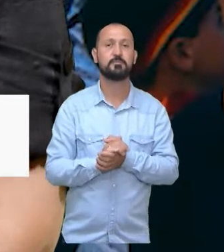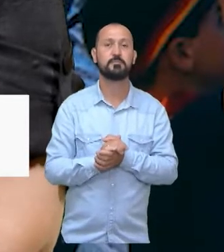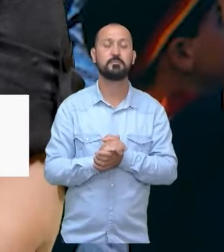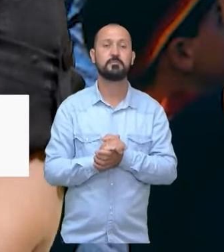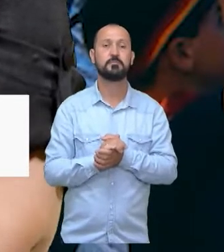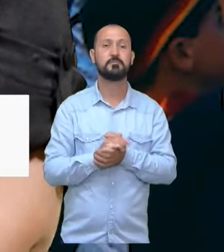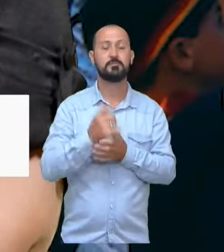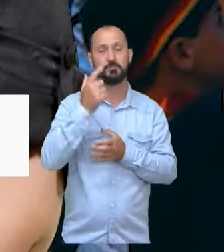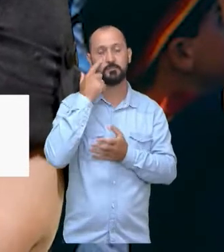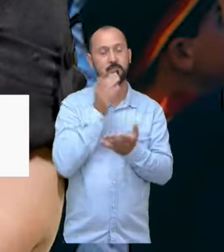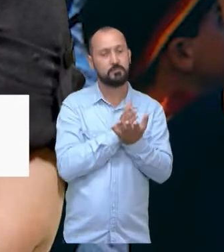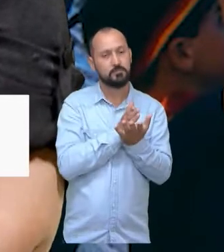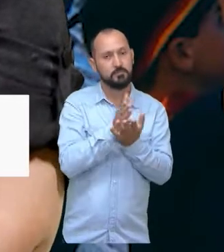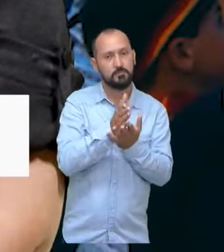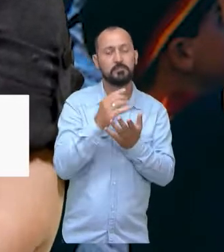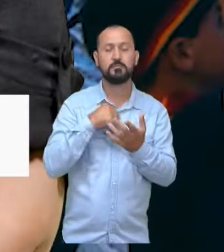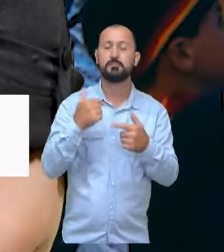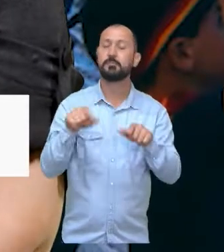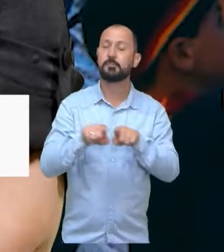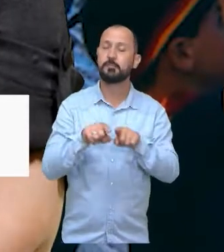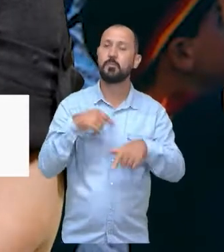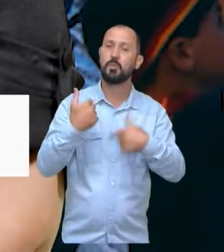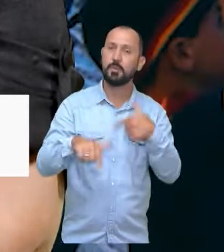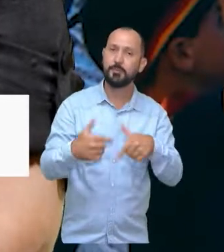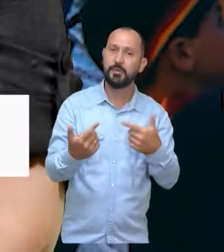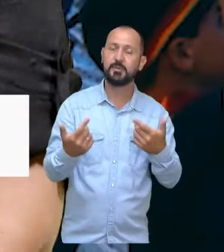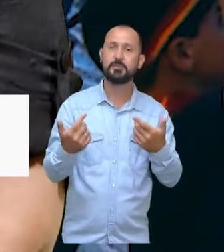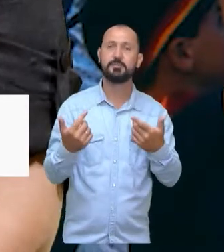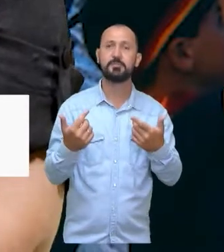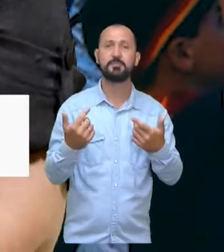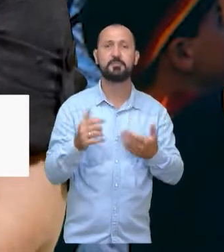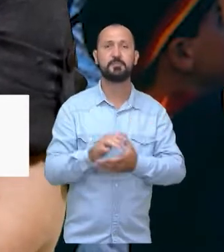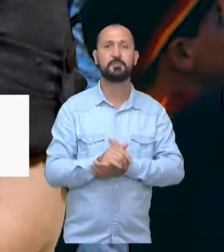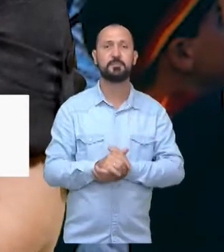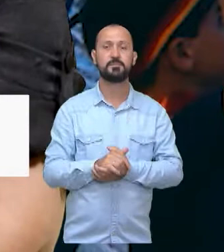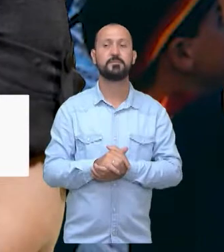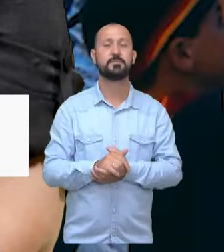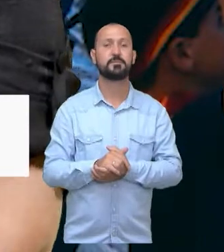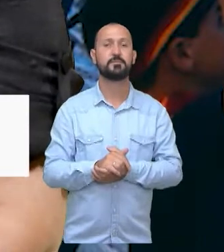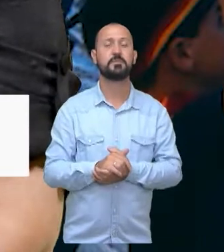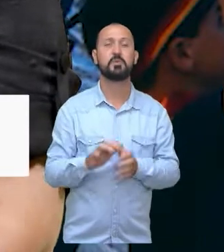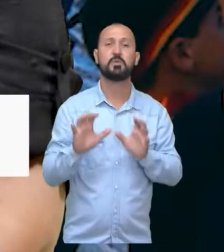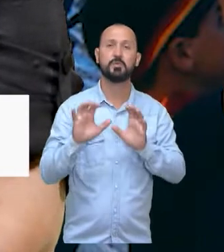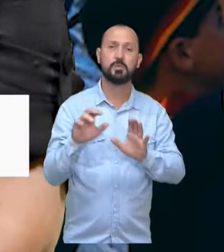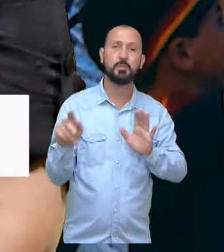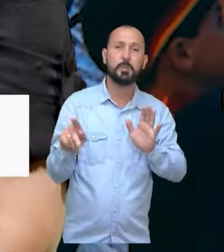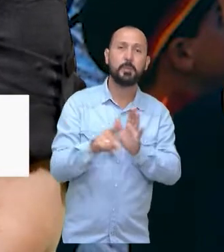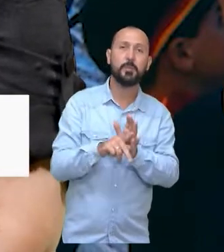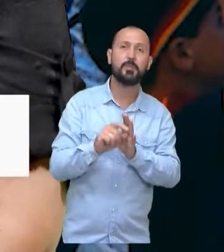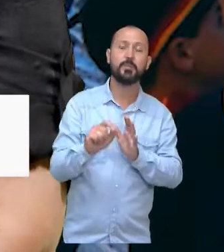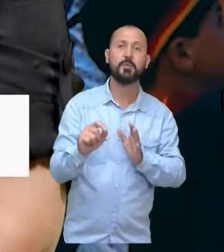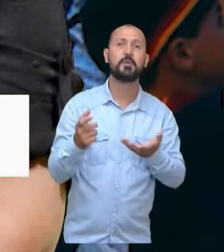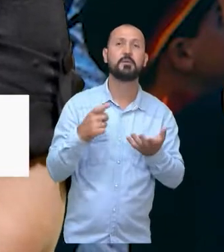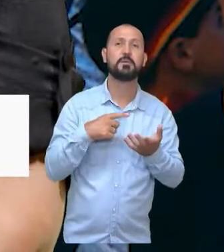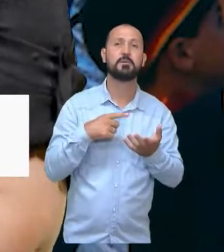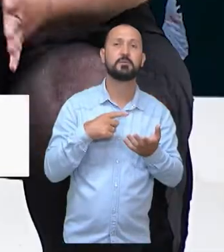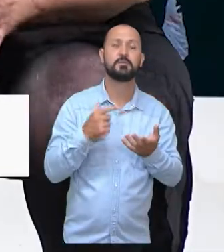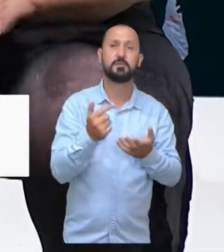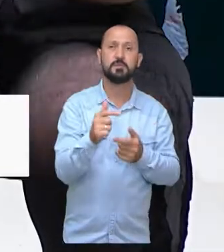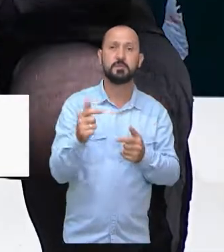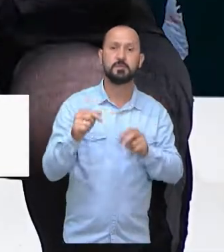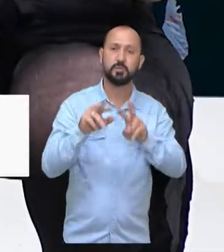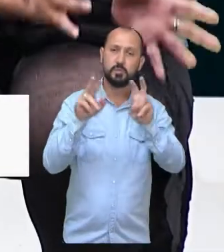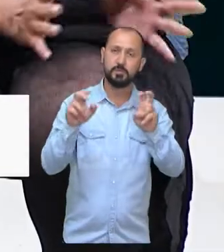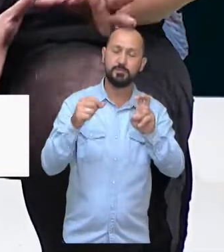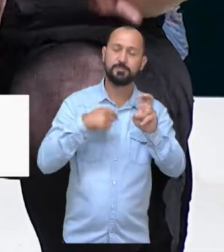do empreendedorismo, que também é uma forma de livrar um pouco da questão do preconceito. Então